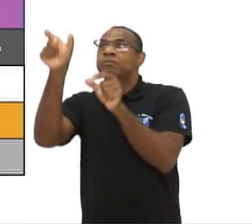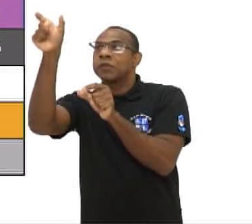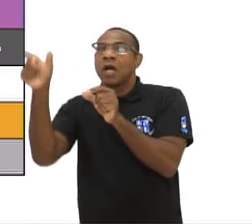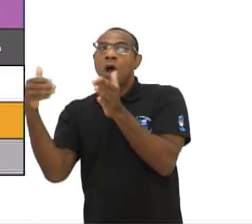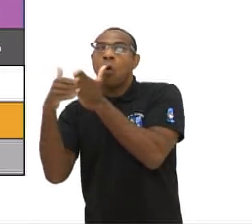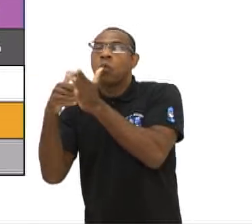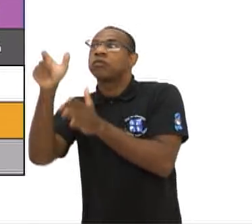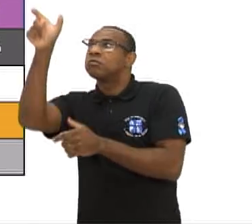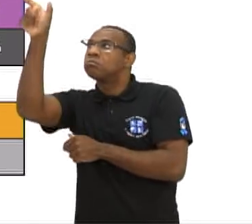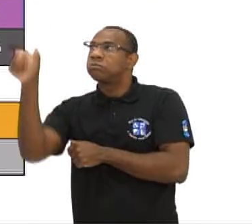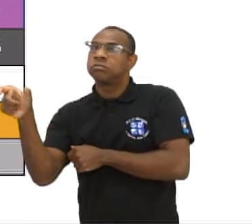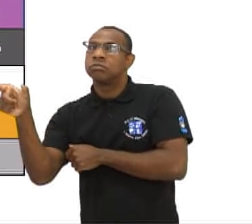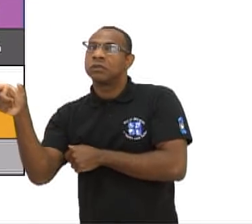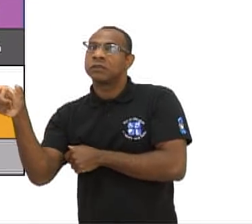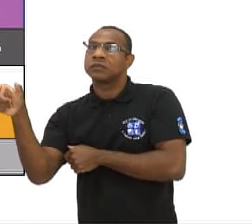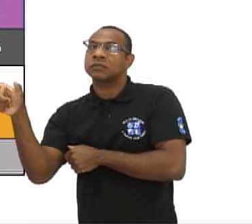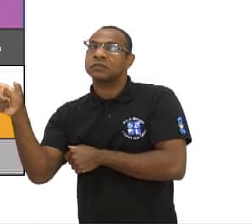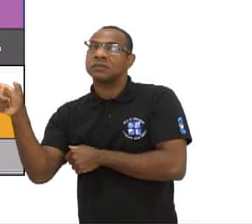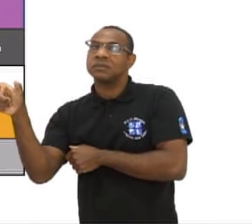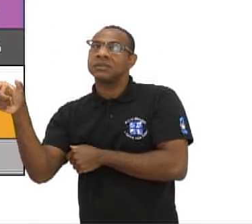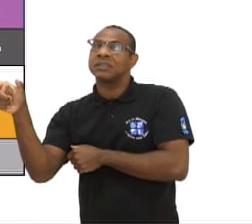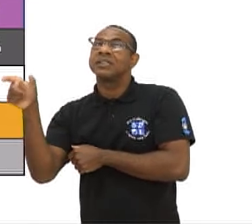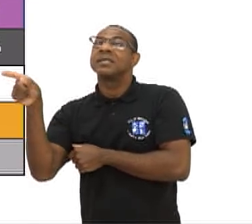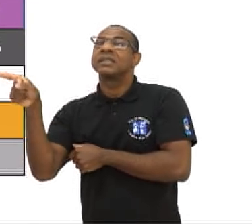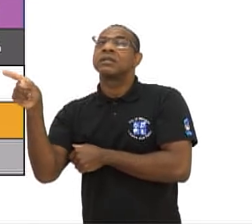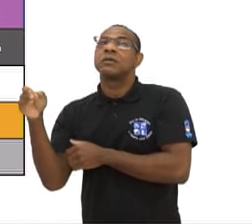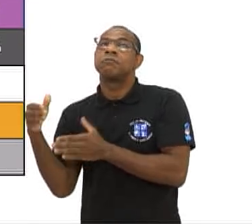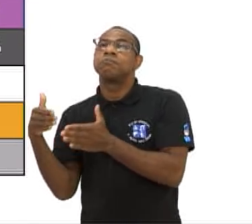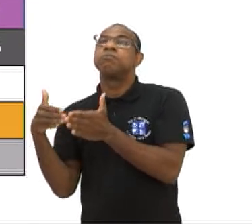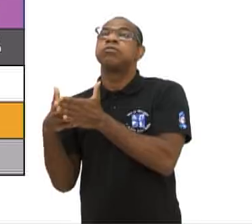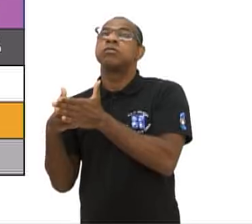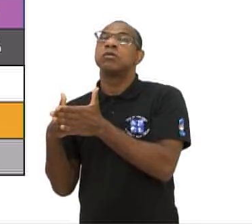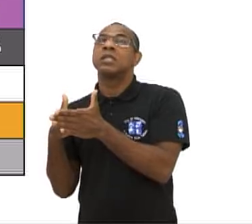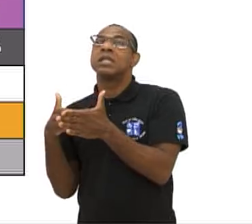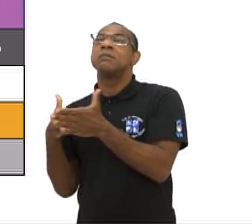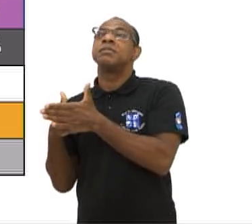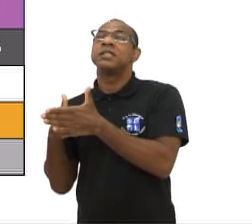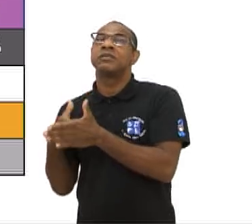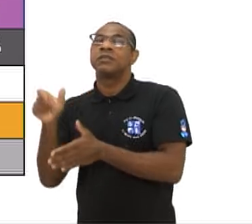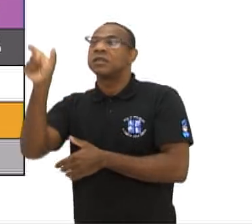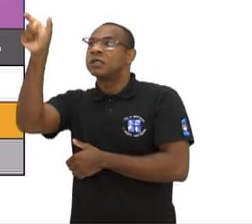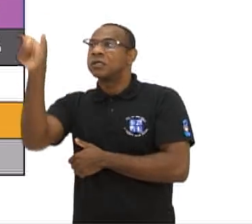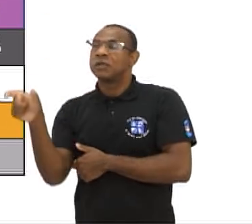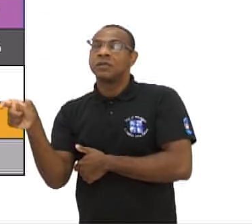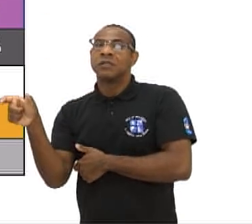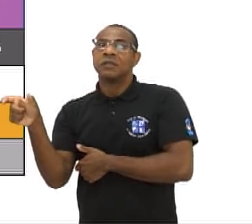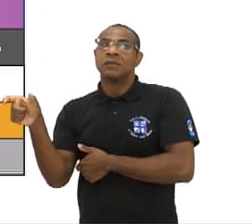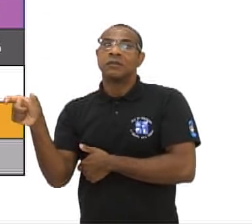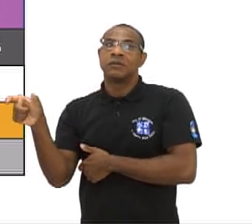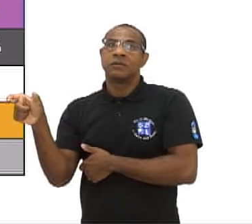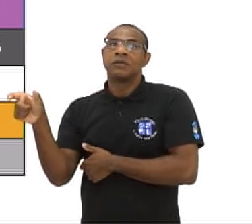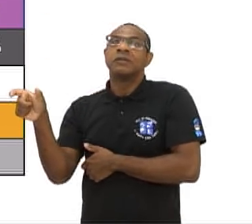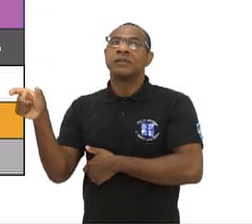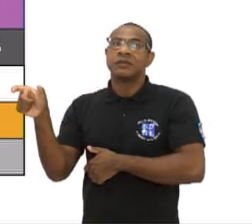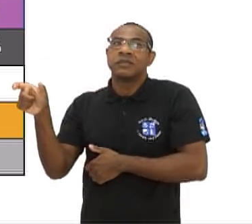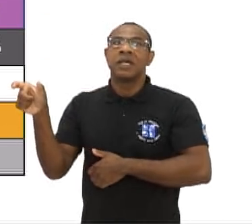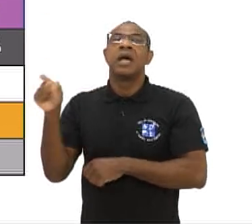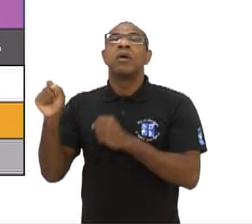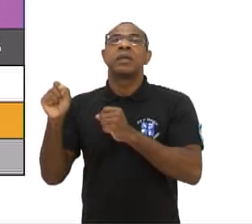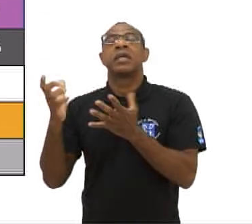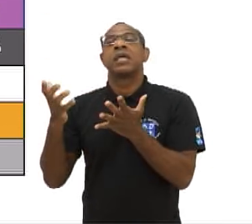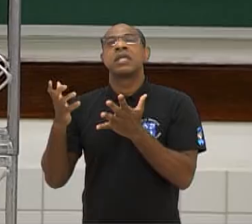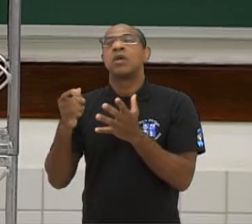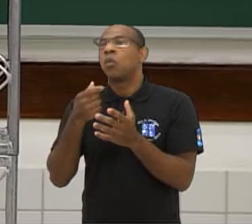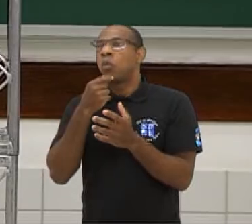última faixa, a quinta, eu tenho a tolerância do resistor. É uma margem de erro ali que o fabricante coloca,